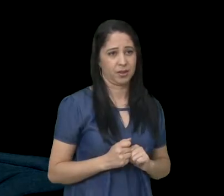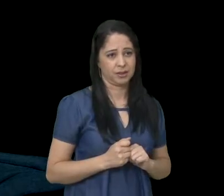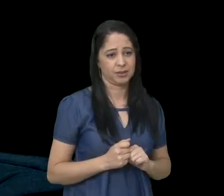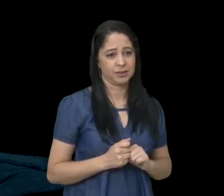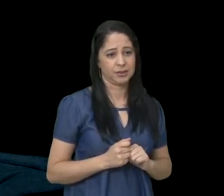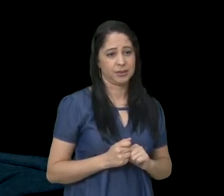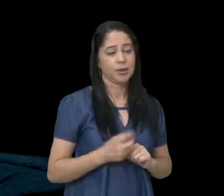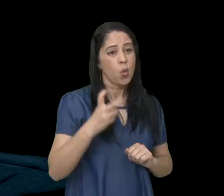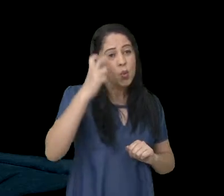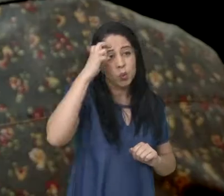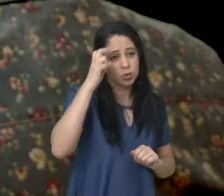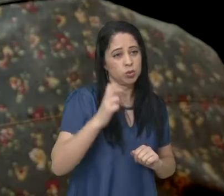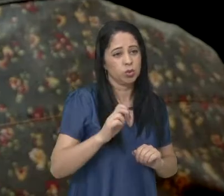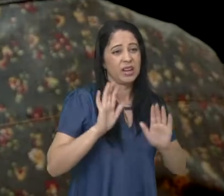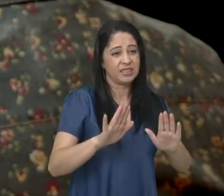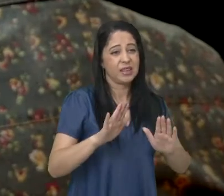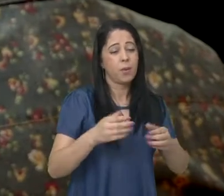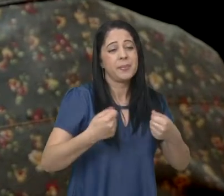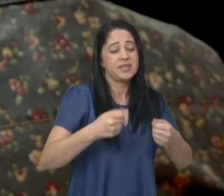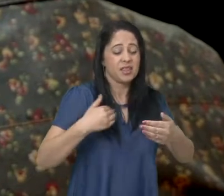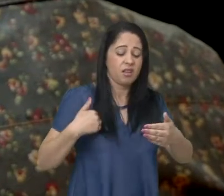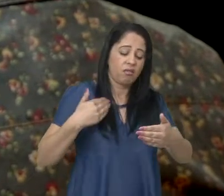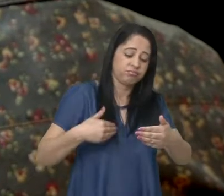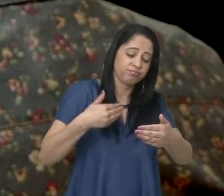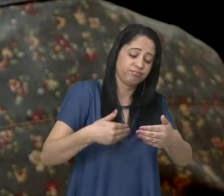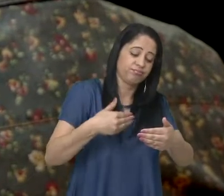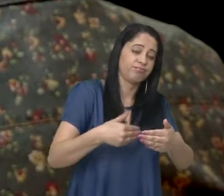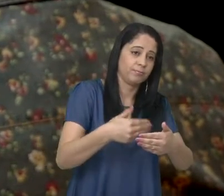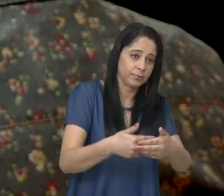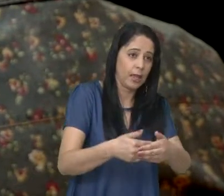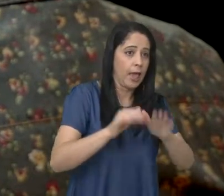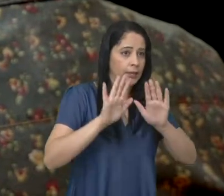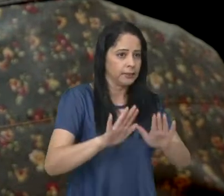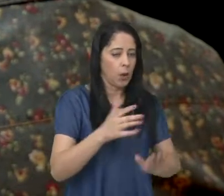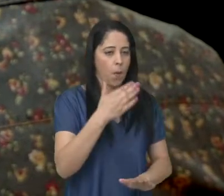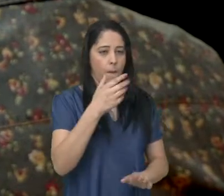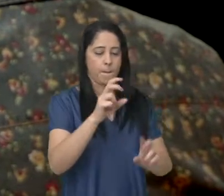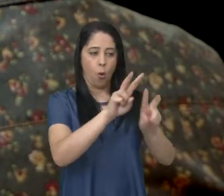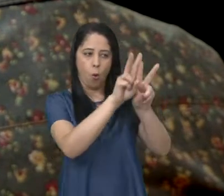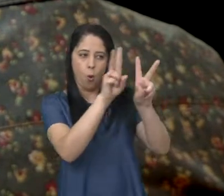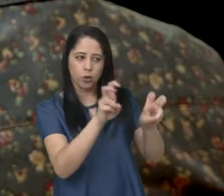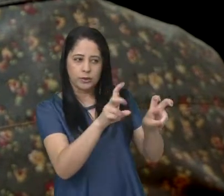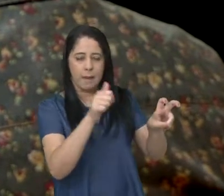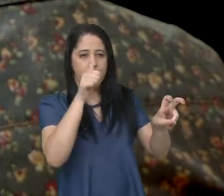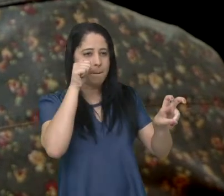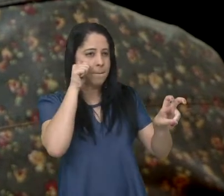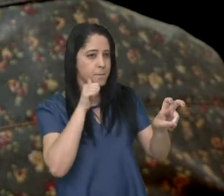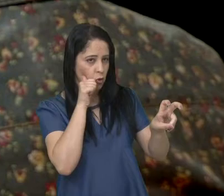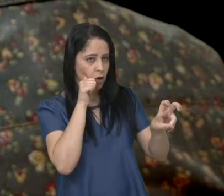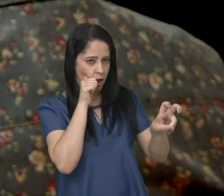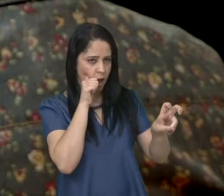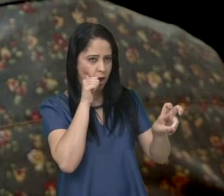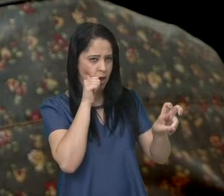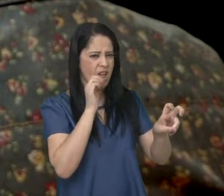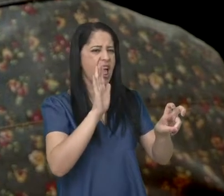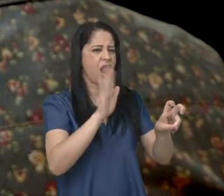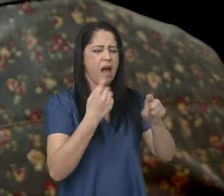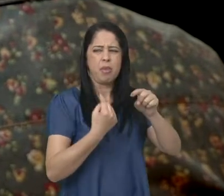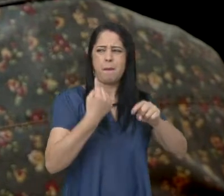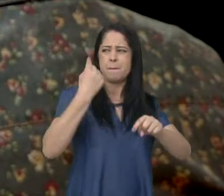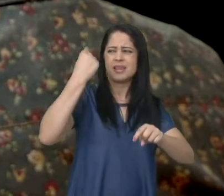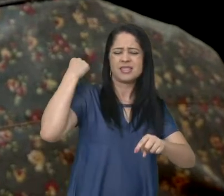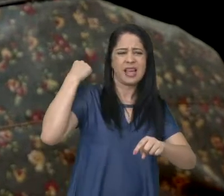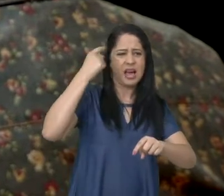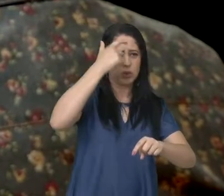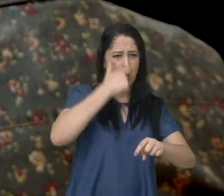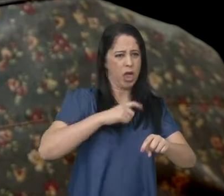cultura. E para isso é muitos anos. Então, a pauta das mulheres, desde o movimento, quando eu era diretora do sindicato,